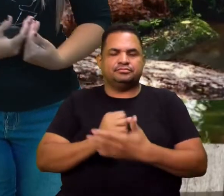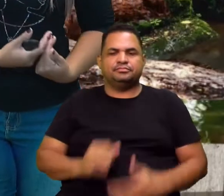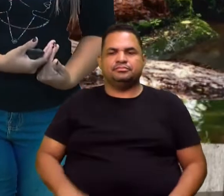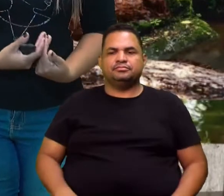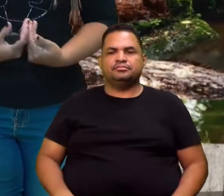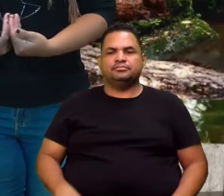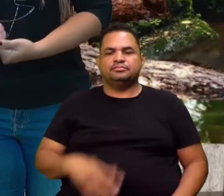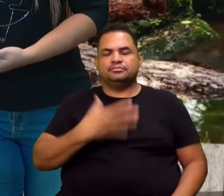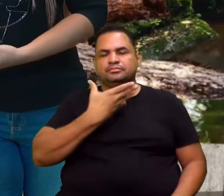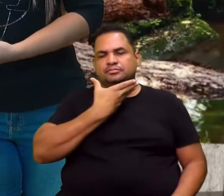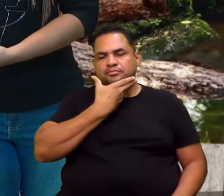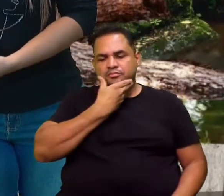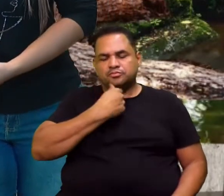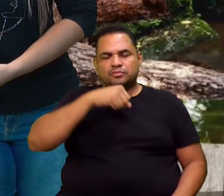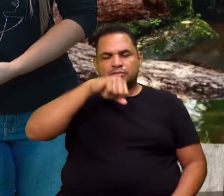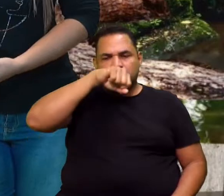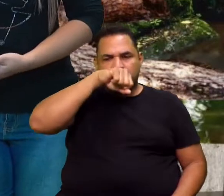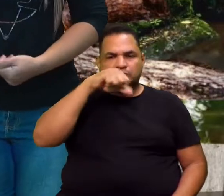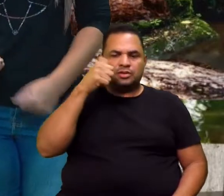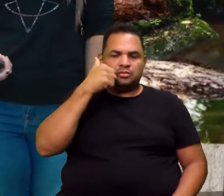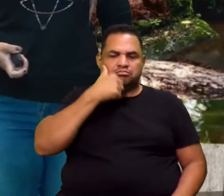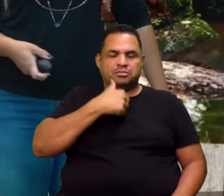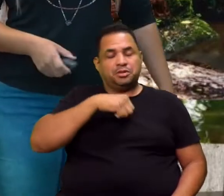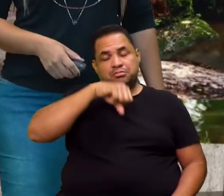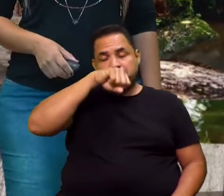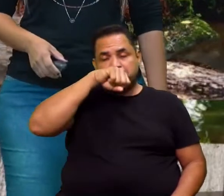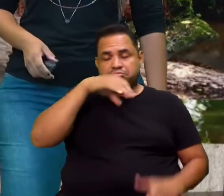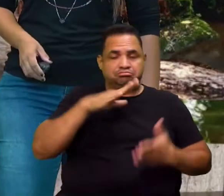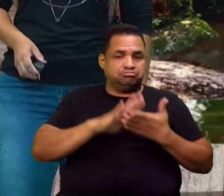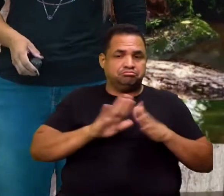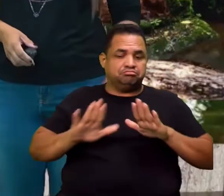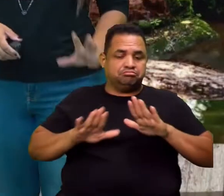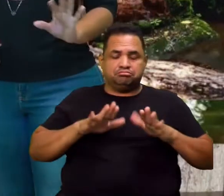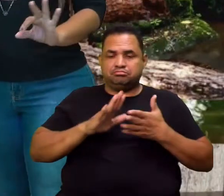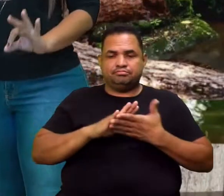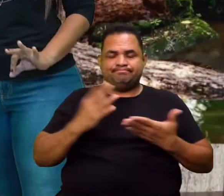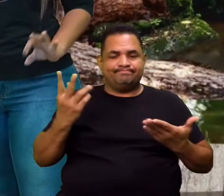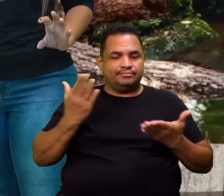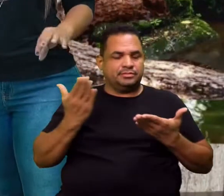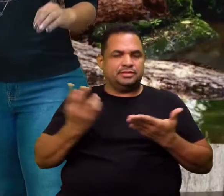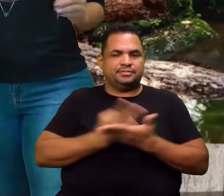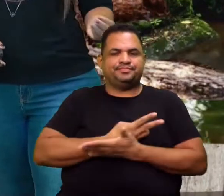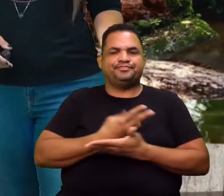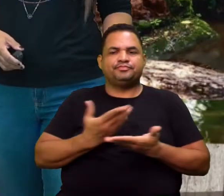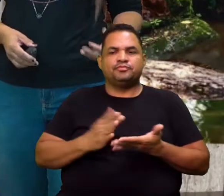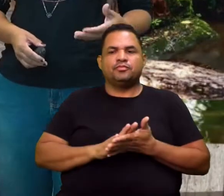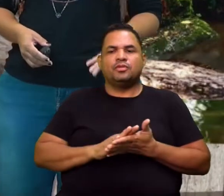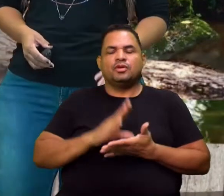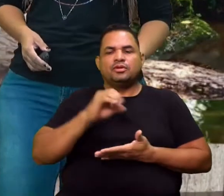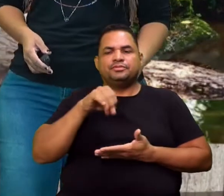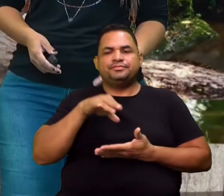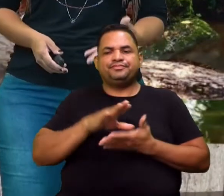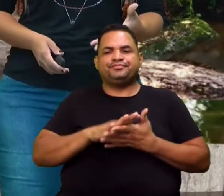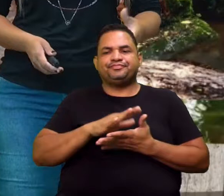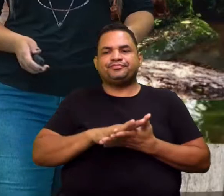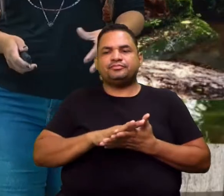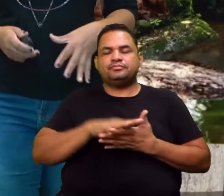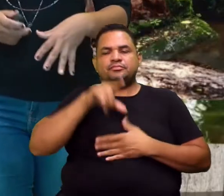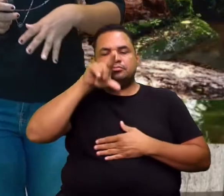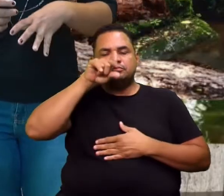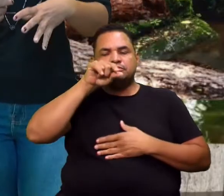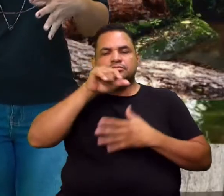dos pais ou somente da fêmea, tá bom? Mas vai acontecer. No caso dos ovíparos, das aves, você tem